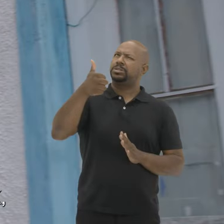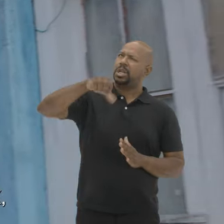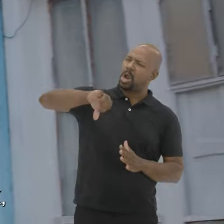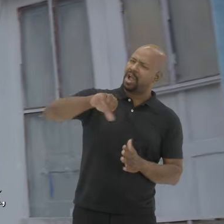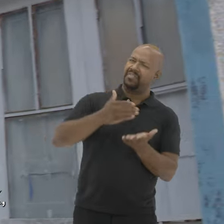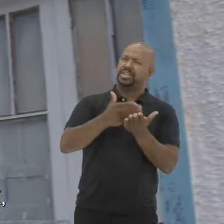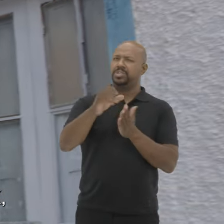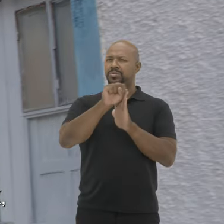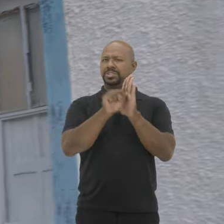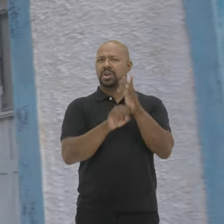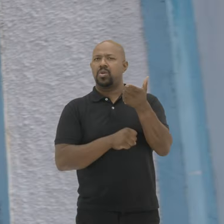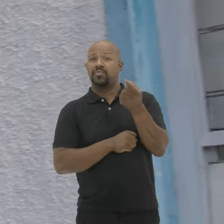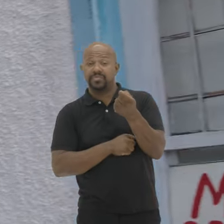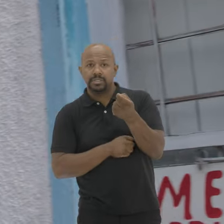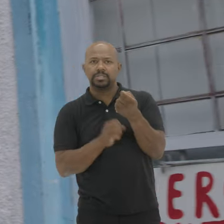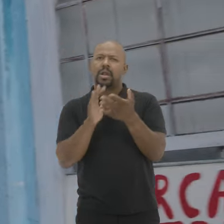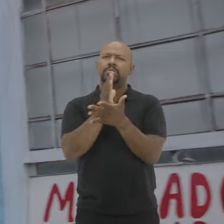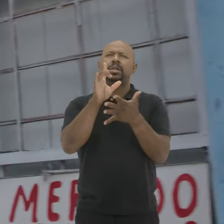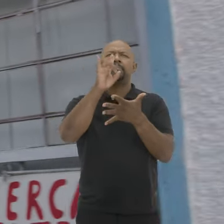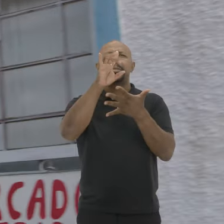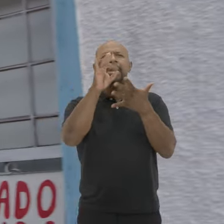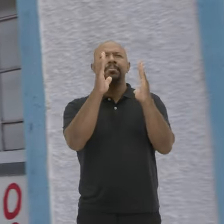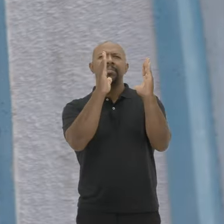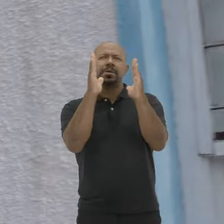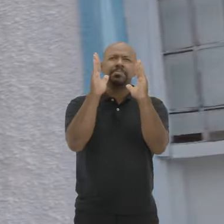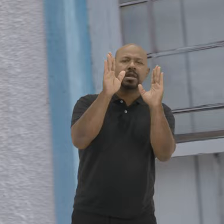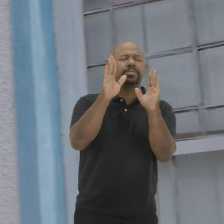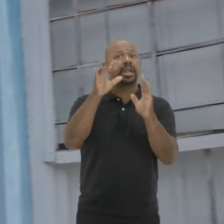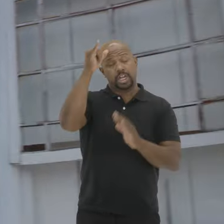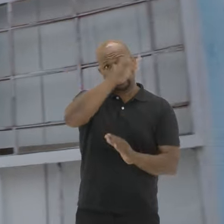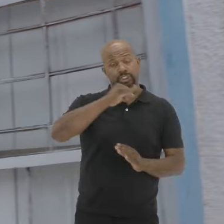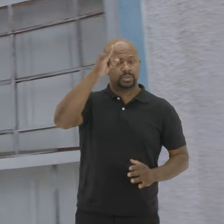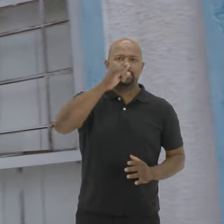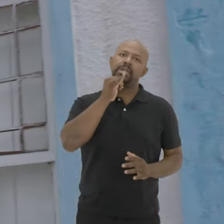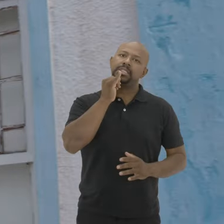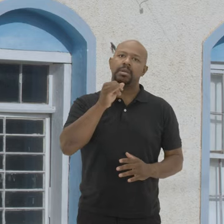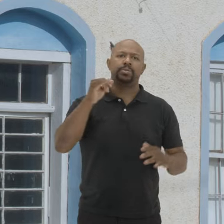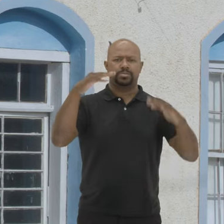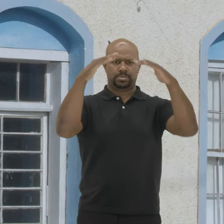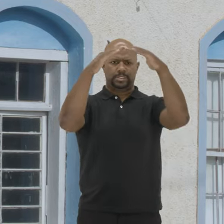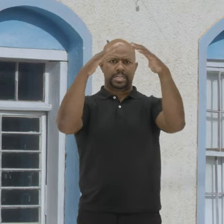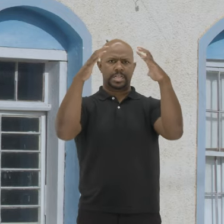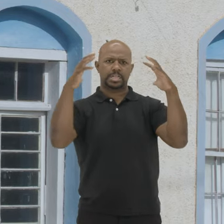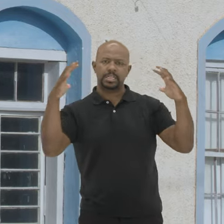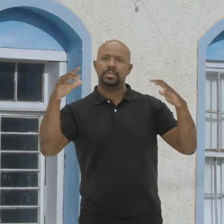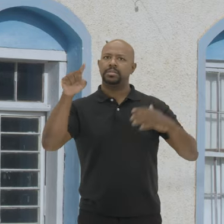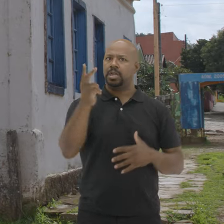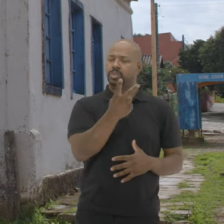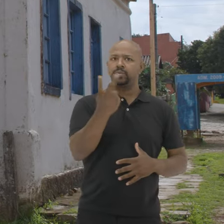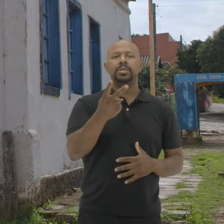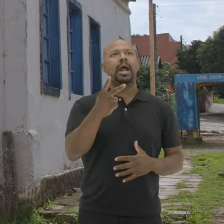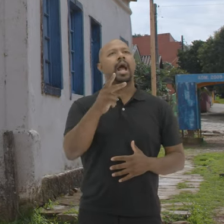XIX início do século 20 e ainda com alguns detalhes ainda que a gente considera bem antigos por exemplo o telhado das